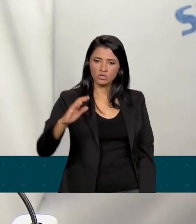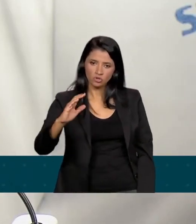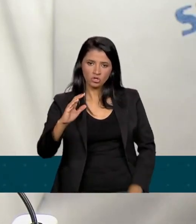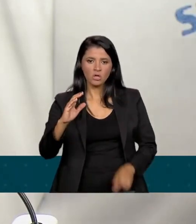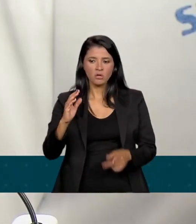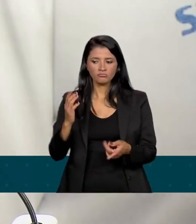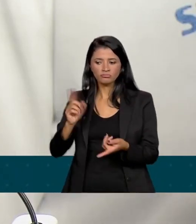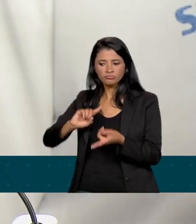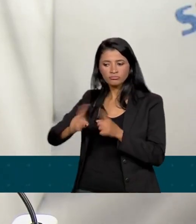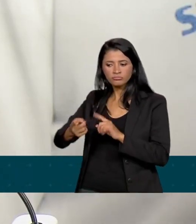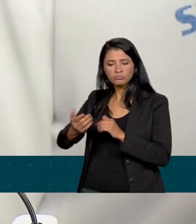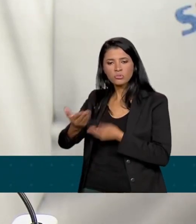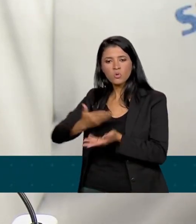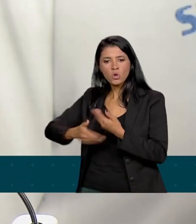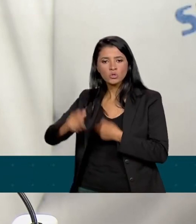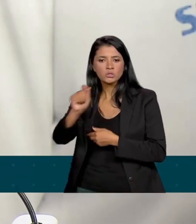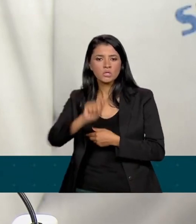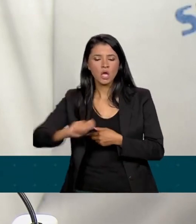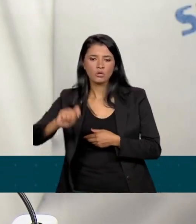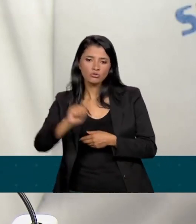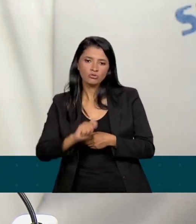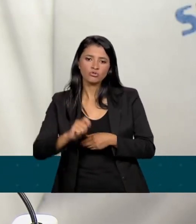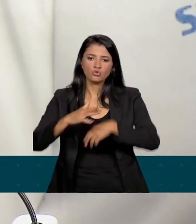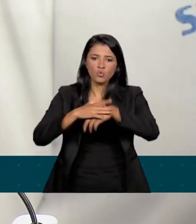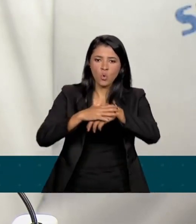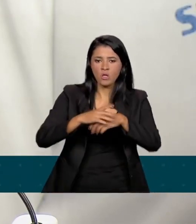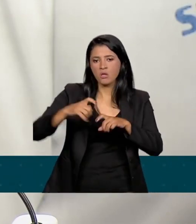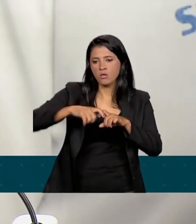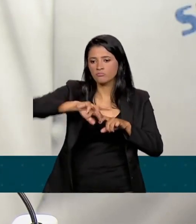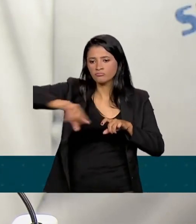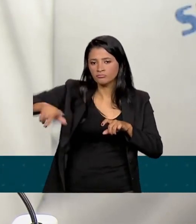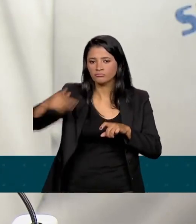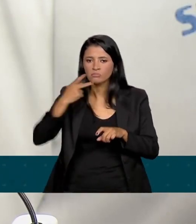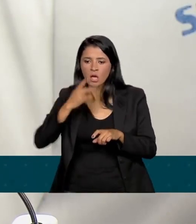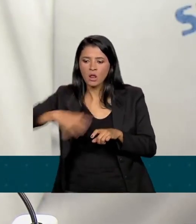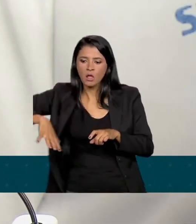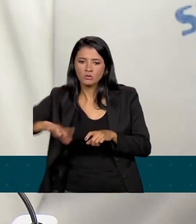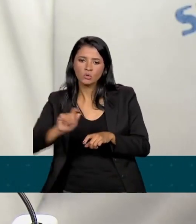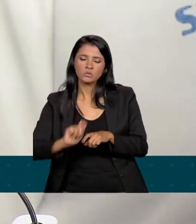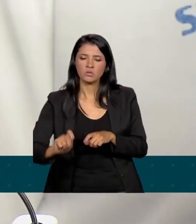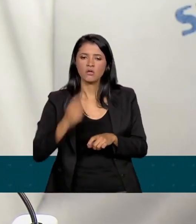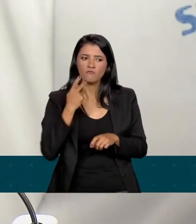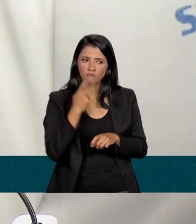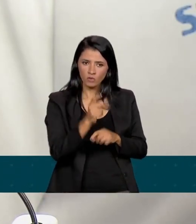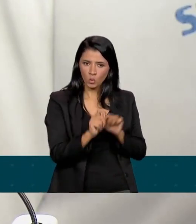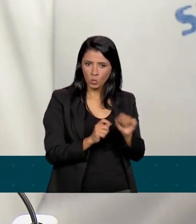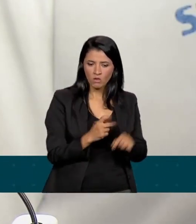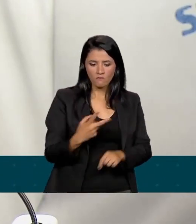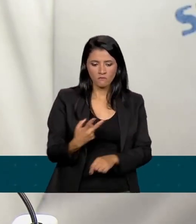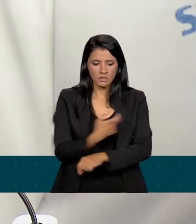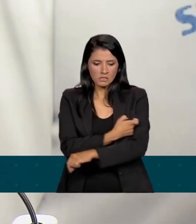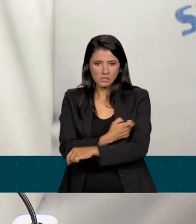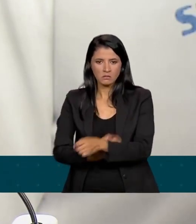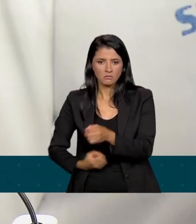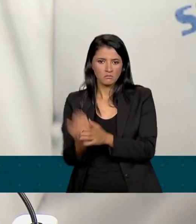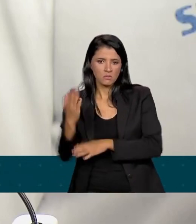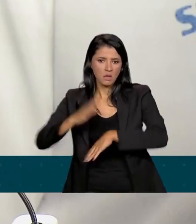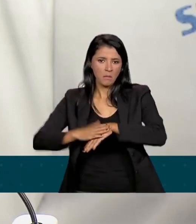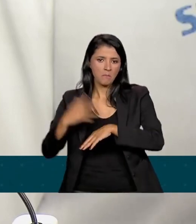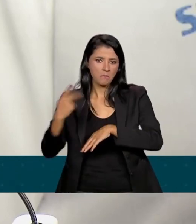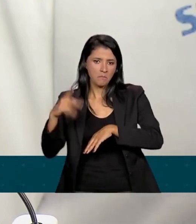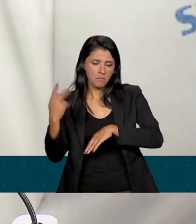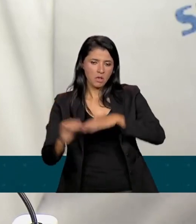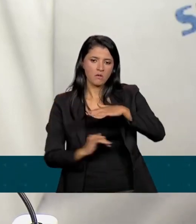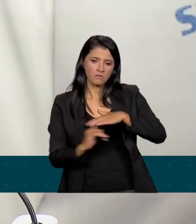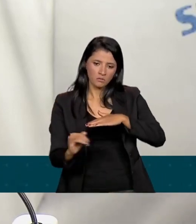de Pneumologia e com a doutora Margarete Dalcomo, ela frisou isso, que a vacina produzida pela Fundação Ataulfo